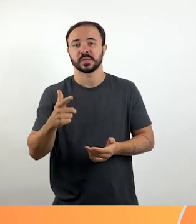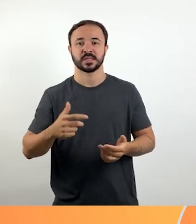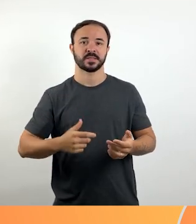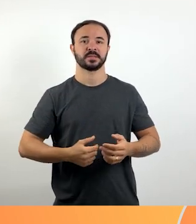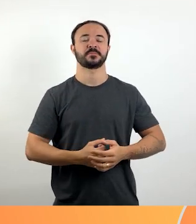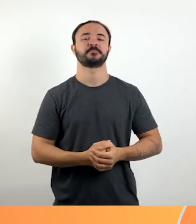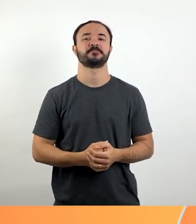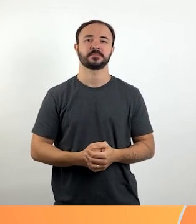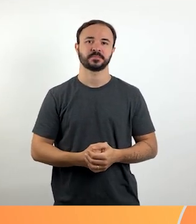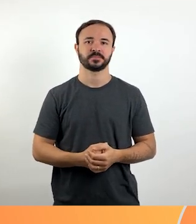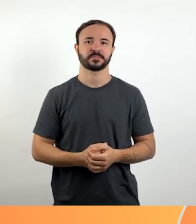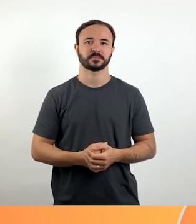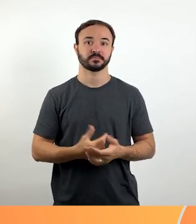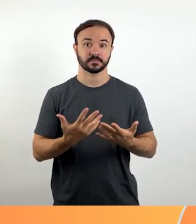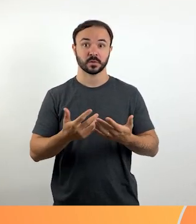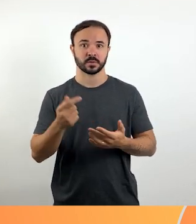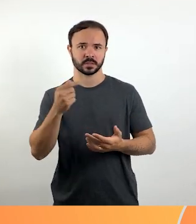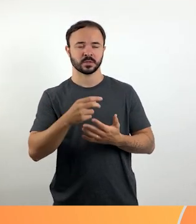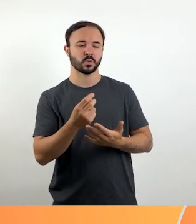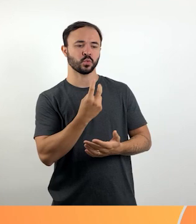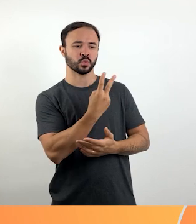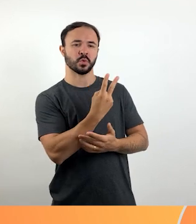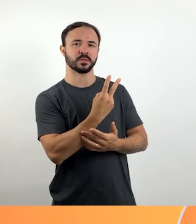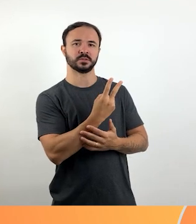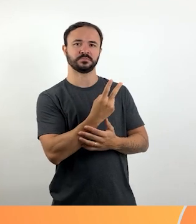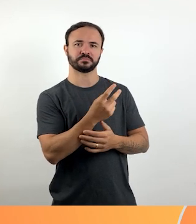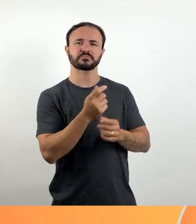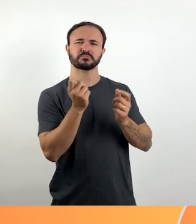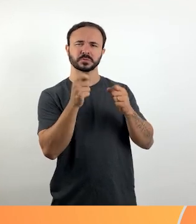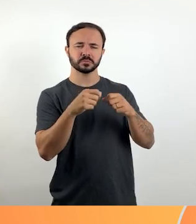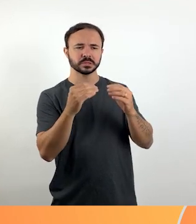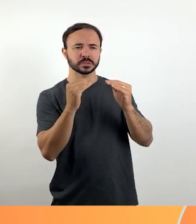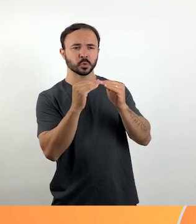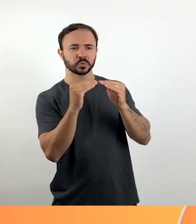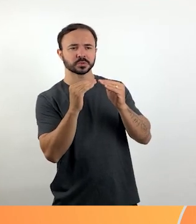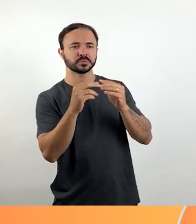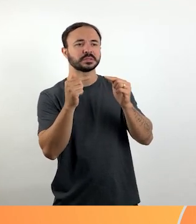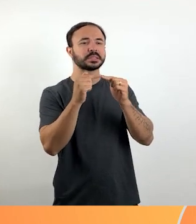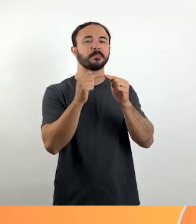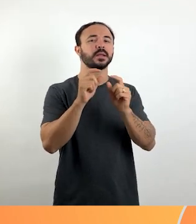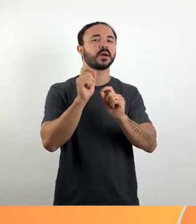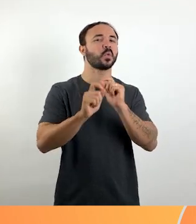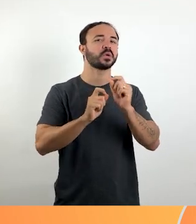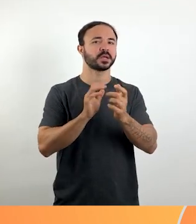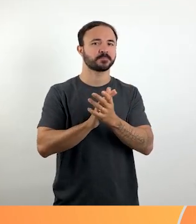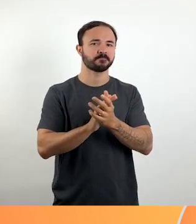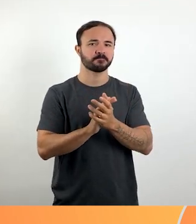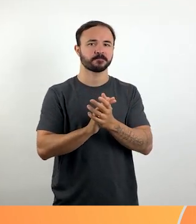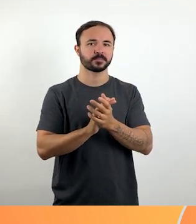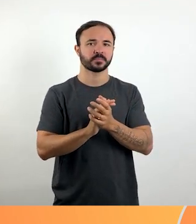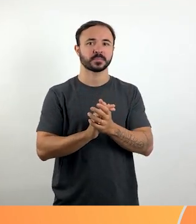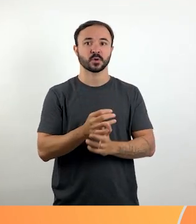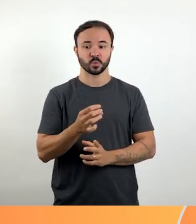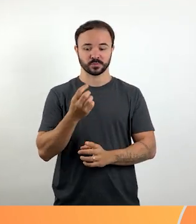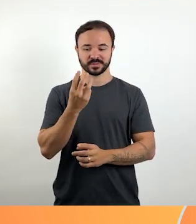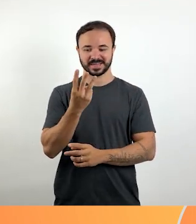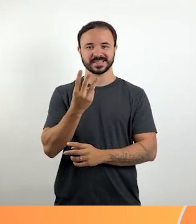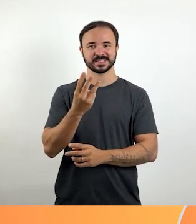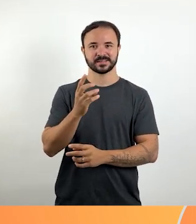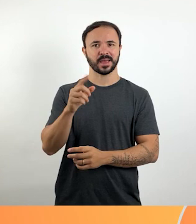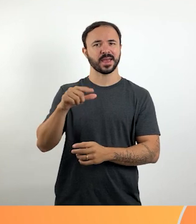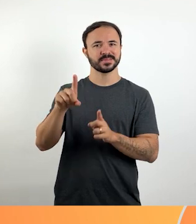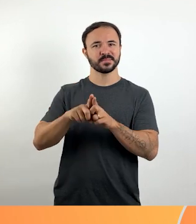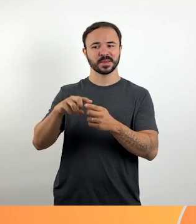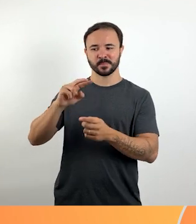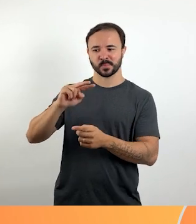64. O 2 ele se encaixa, tá vendo? Ó? Se encaixa. E o 3 não é uma potência de 2. Você observa